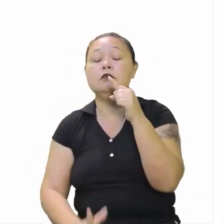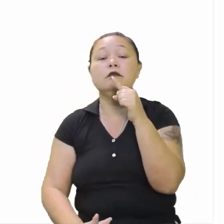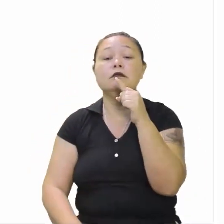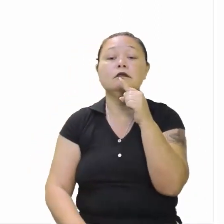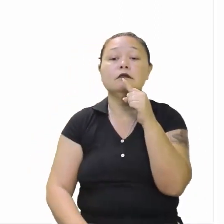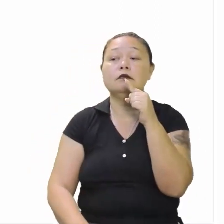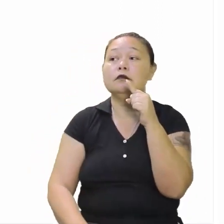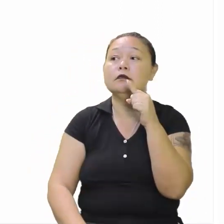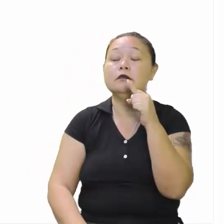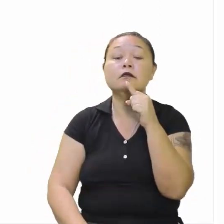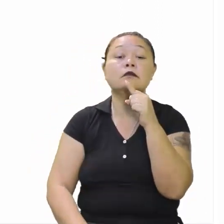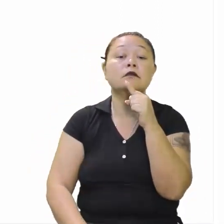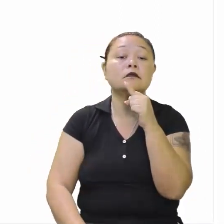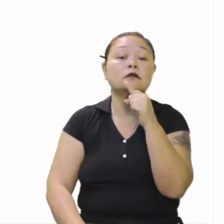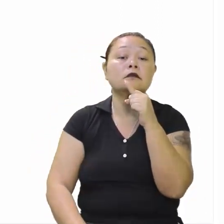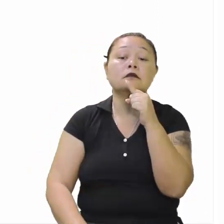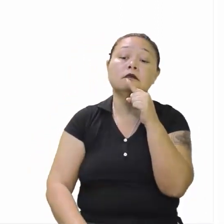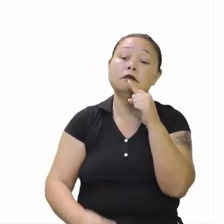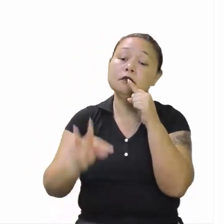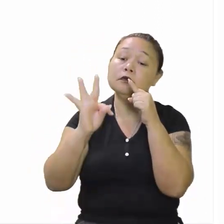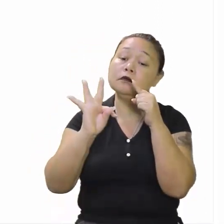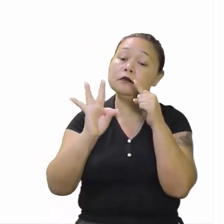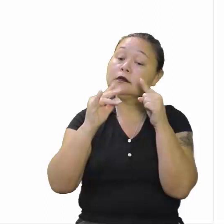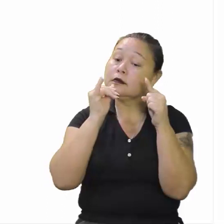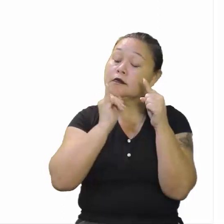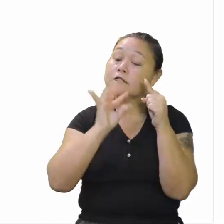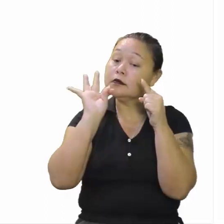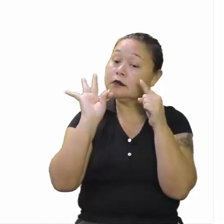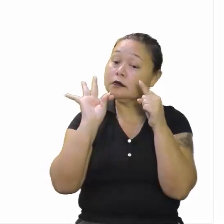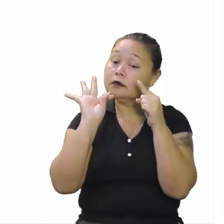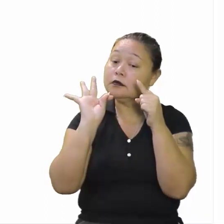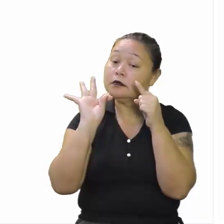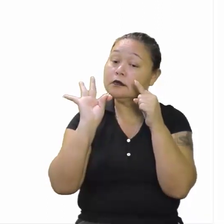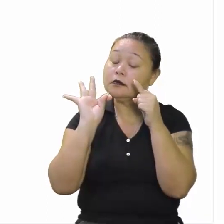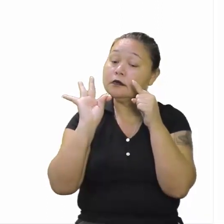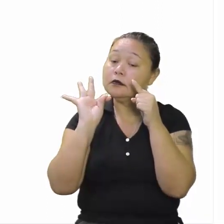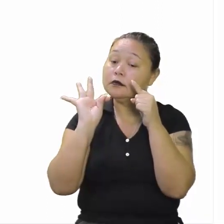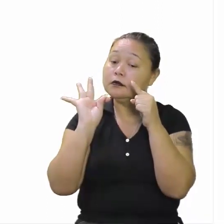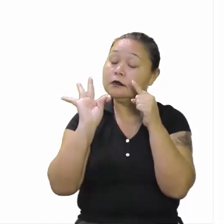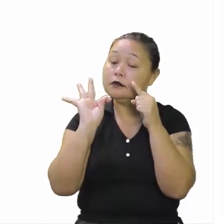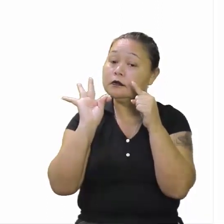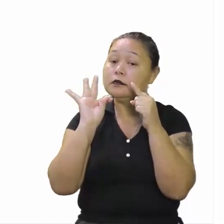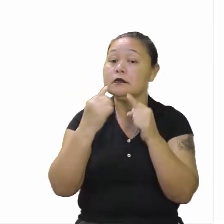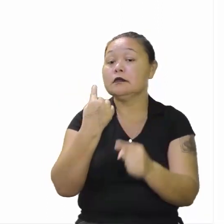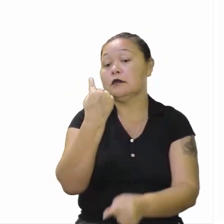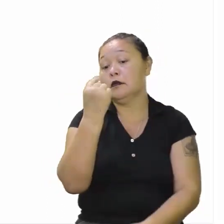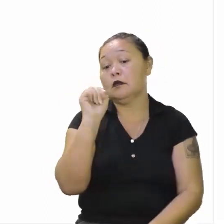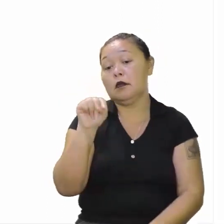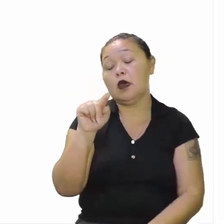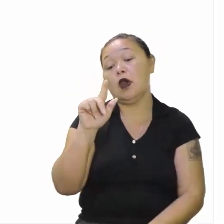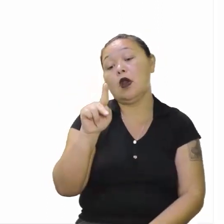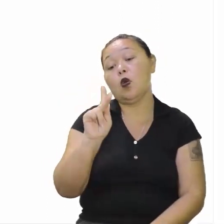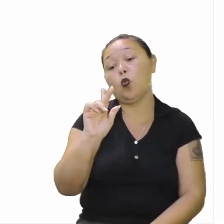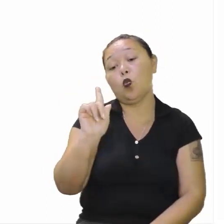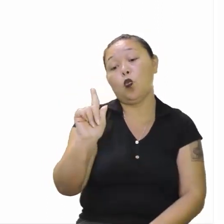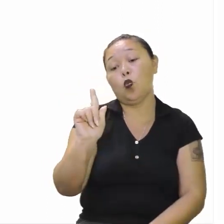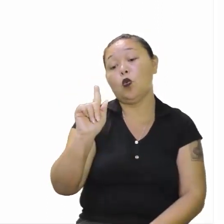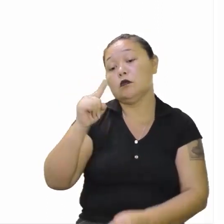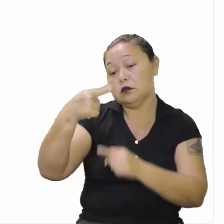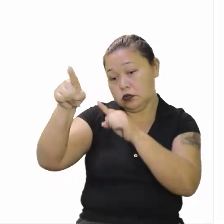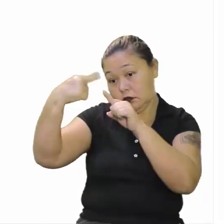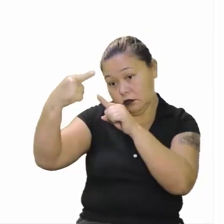né? A tonelada, por exemplo, é 1000 quilogramas. 1000 quilogramas seriam os múltiplos,